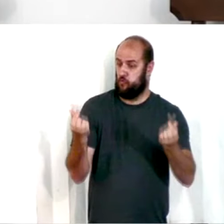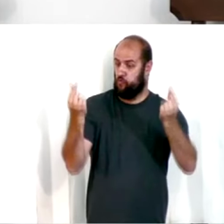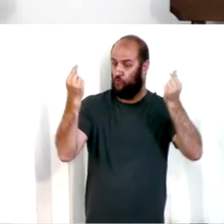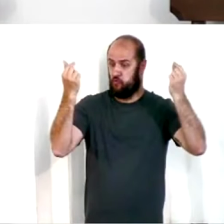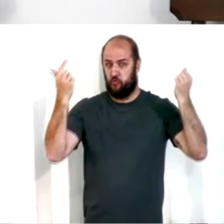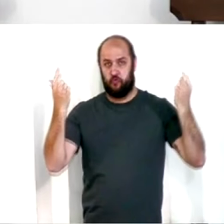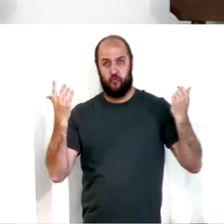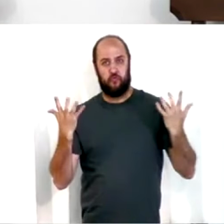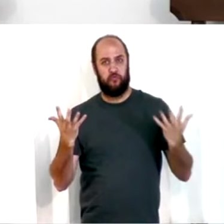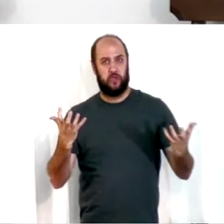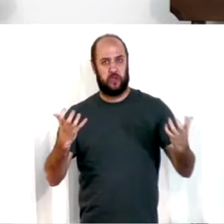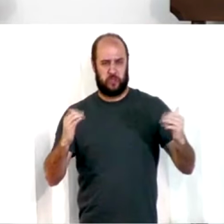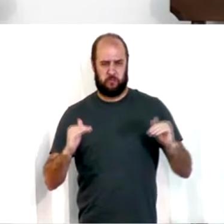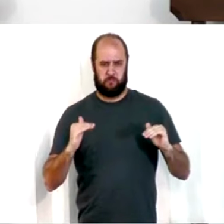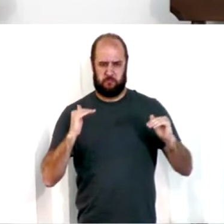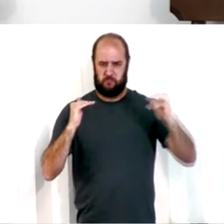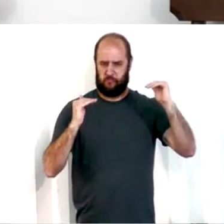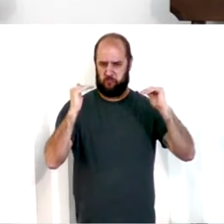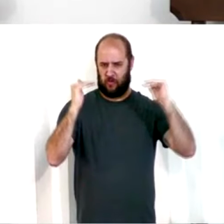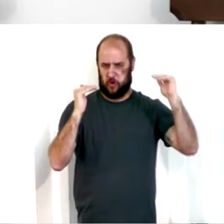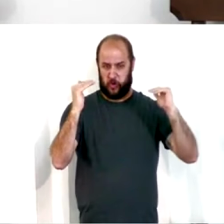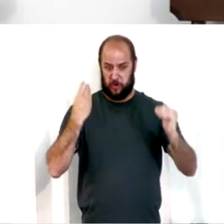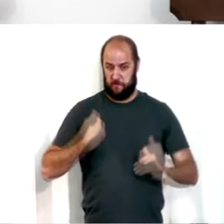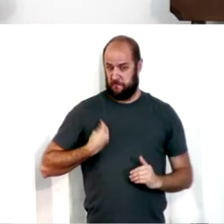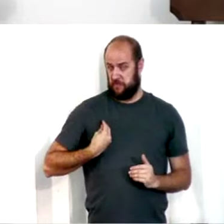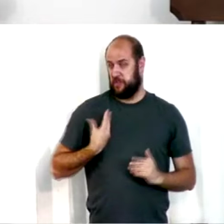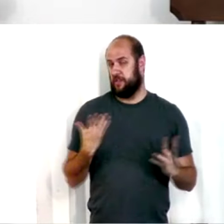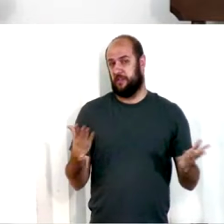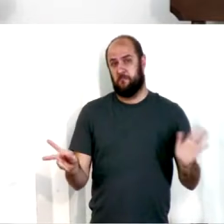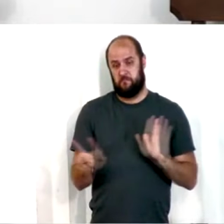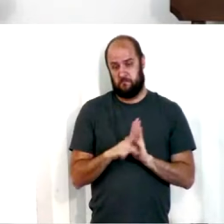adquirir estabilidade para você mesmo,